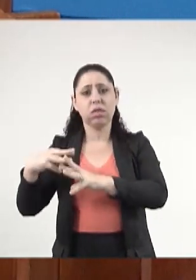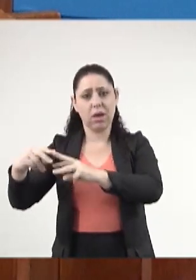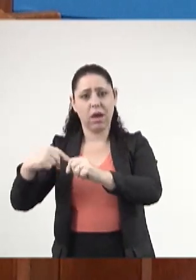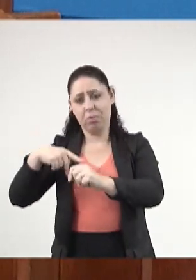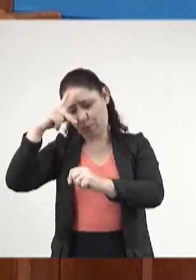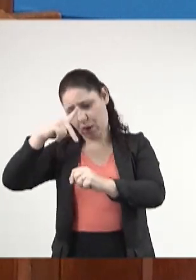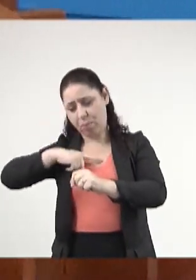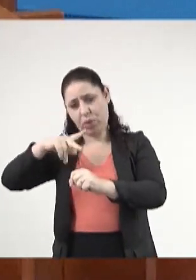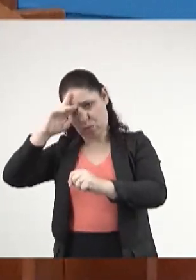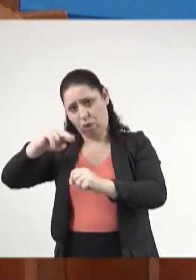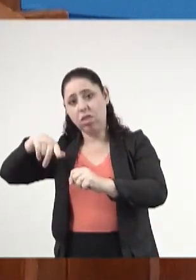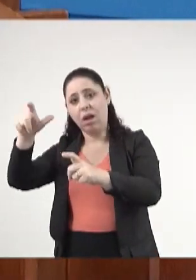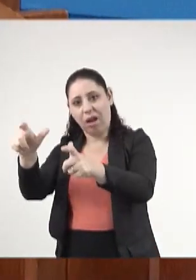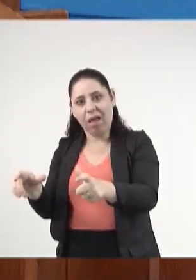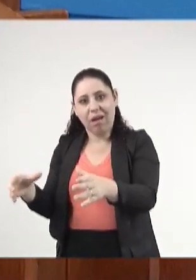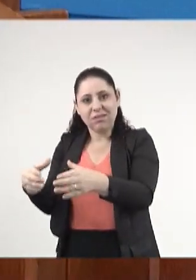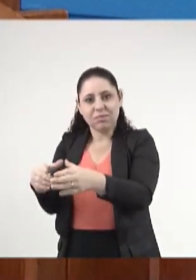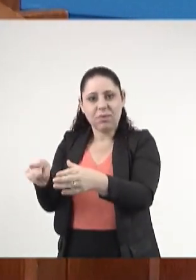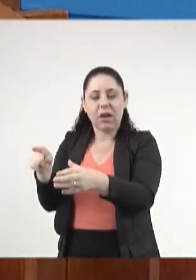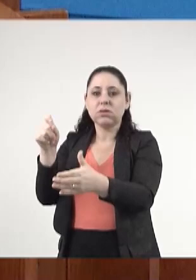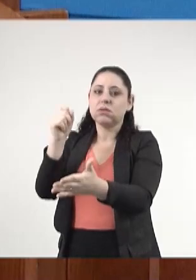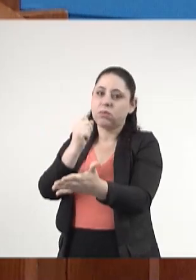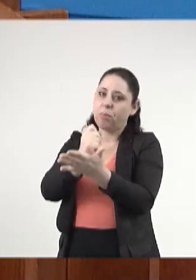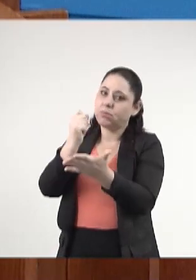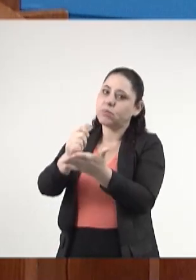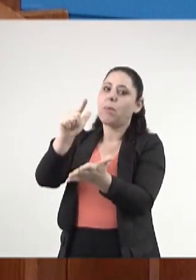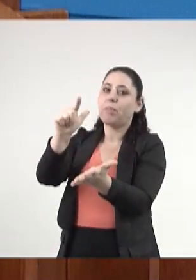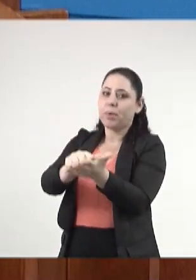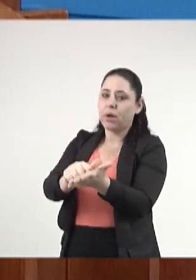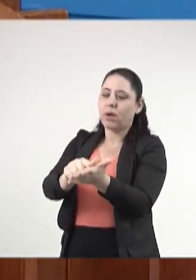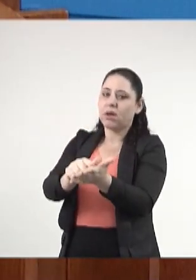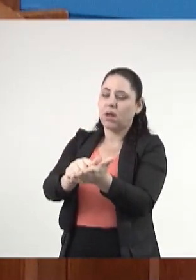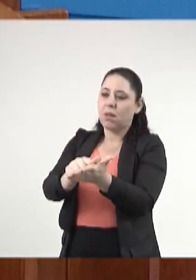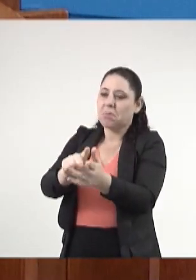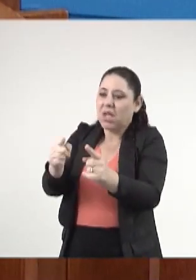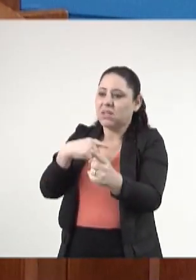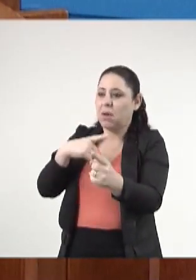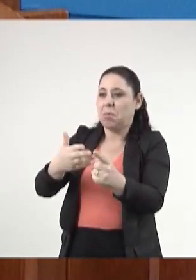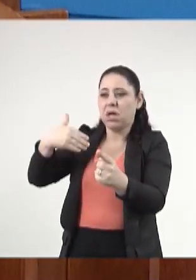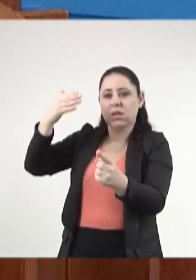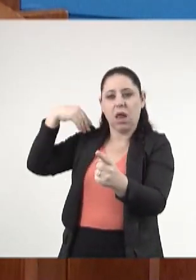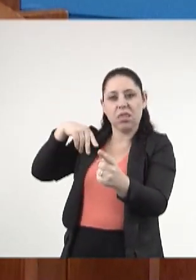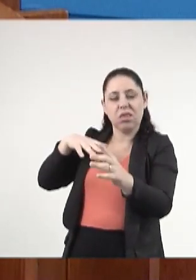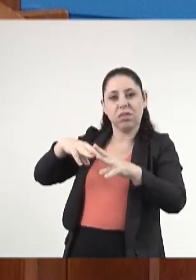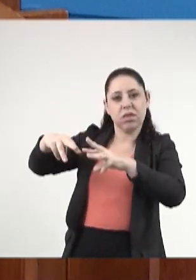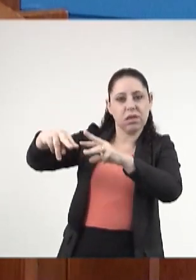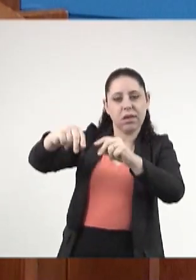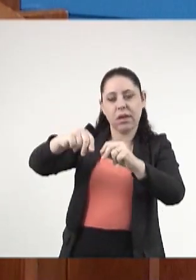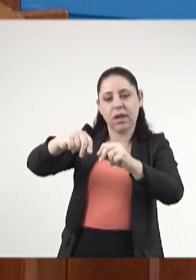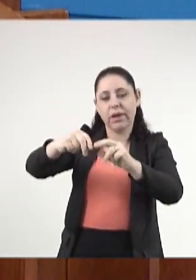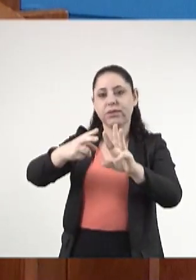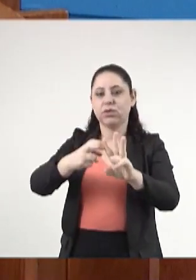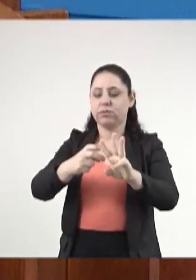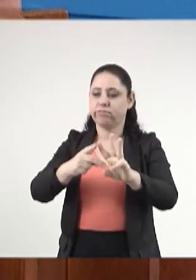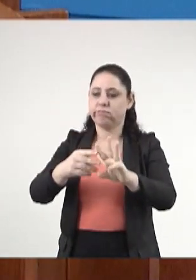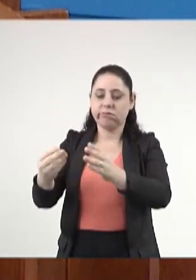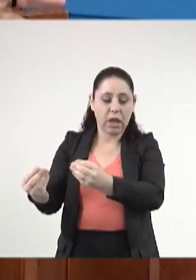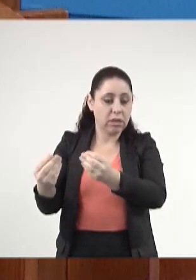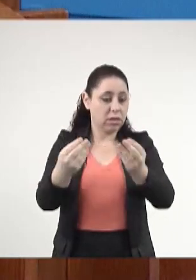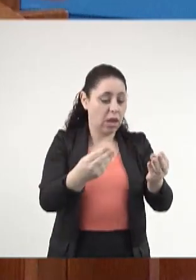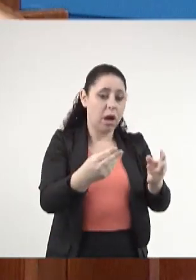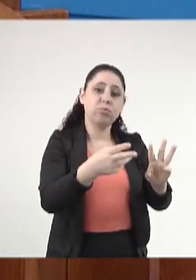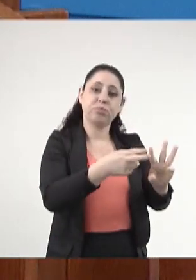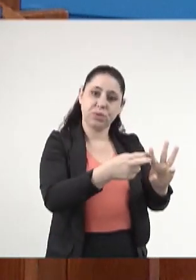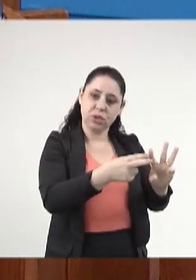fé, e essas terras são identificadas como terras indígenas, tem que ser indenizados, e essas terras têm que